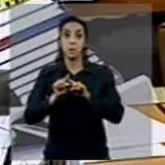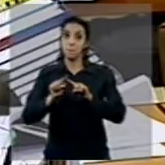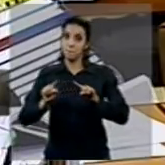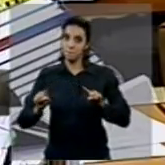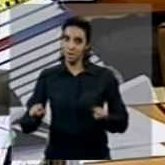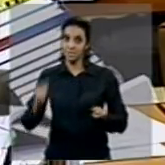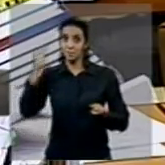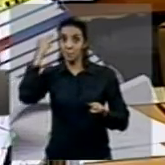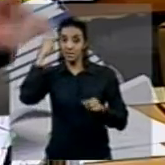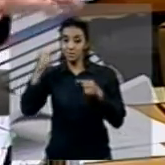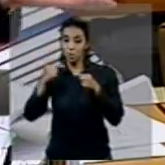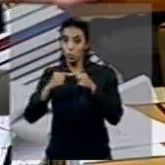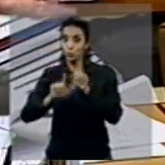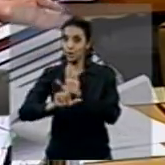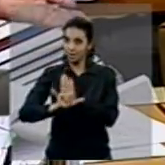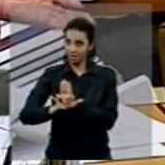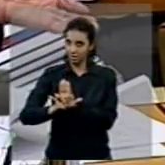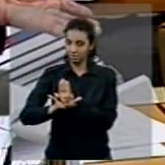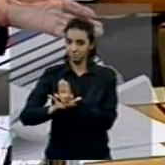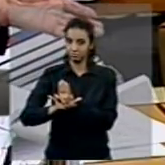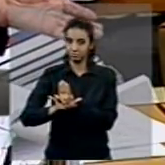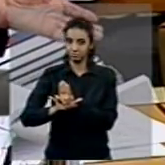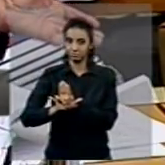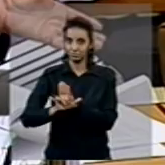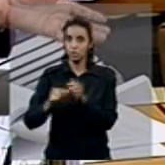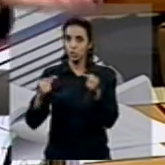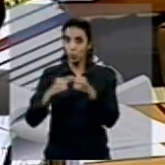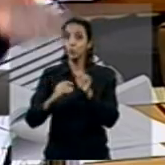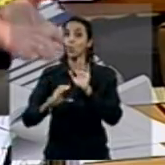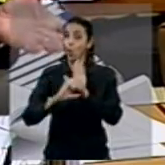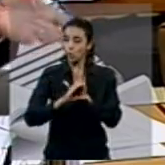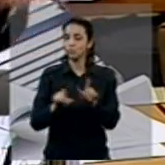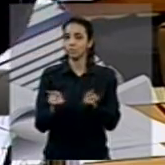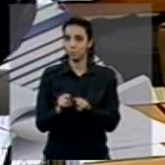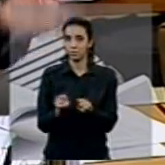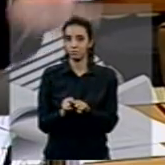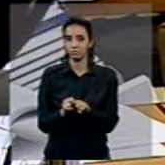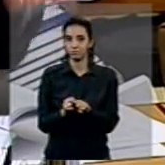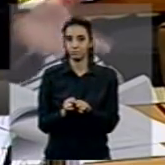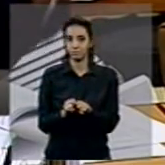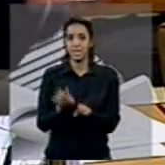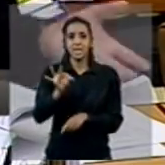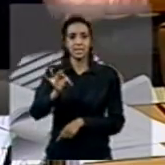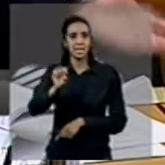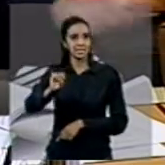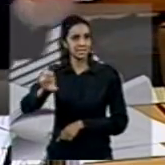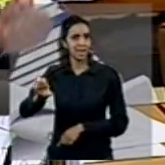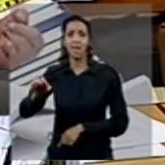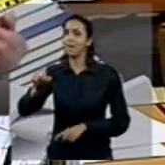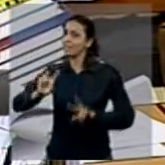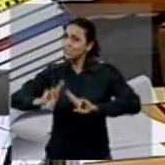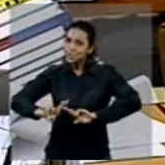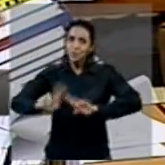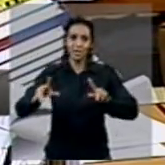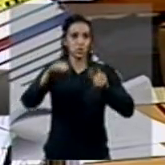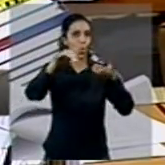princípio da legalidade, a execução do Código. TSE não é Congresso Nacional.